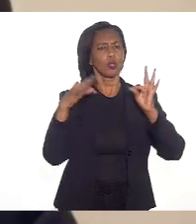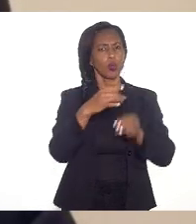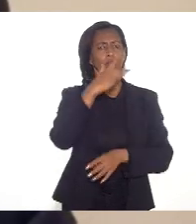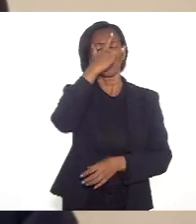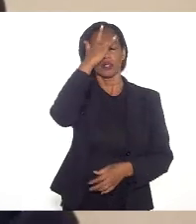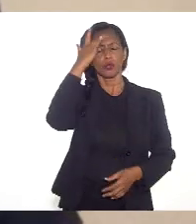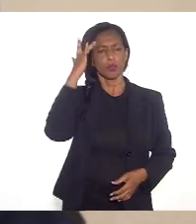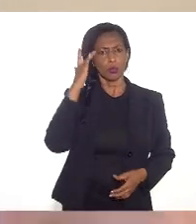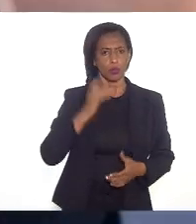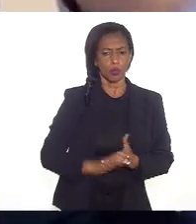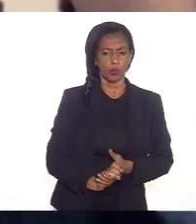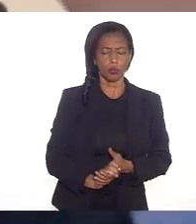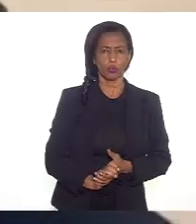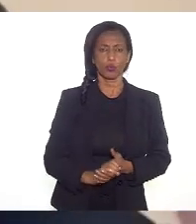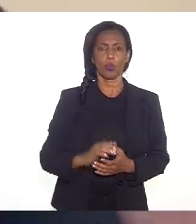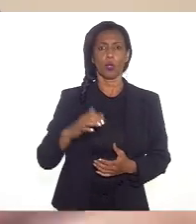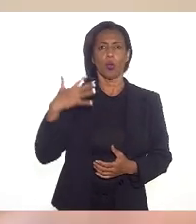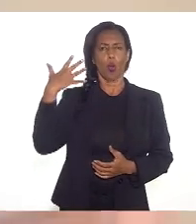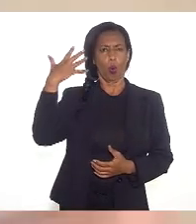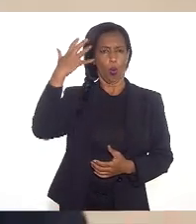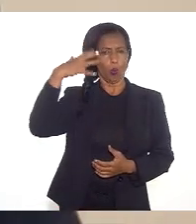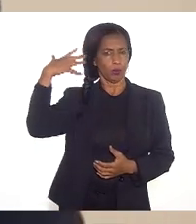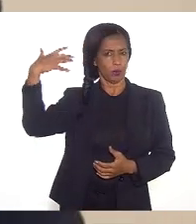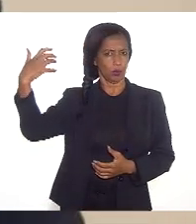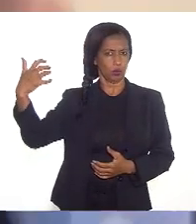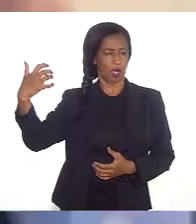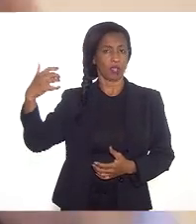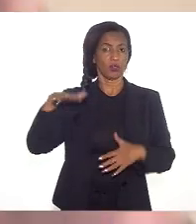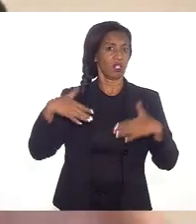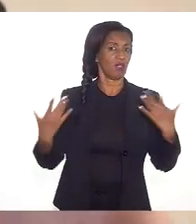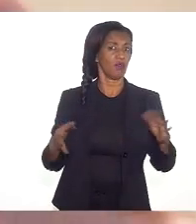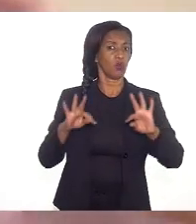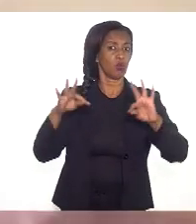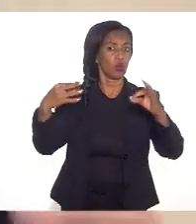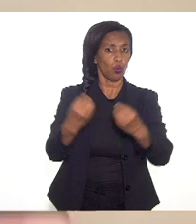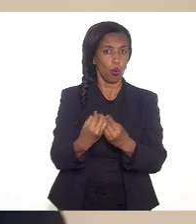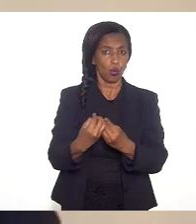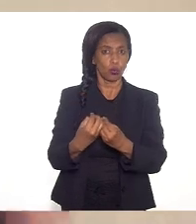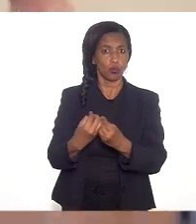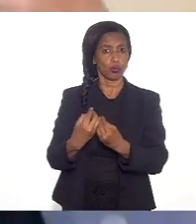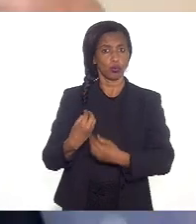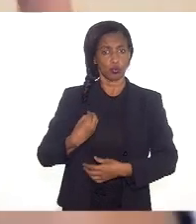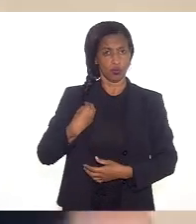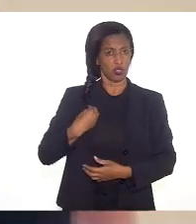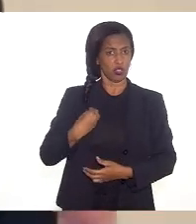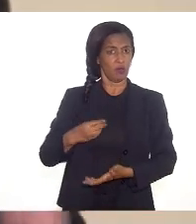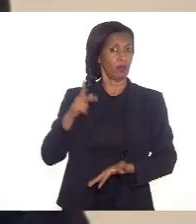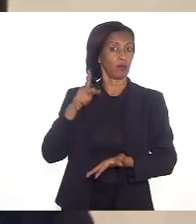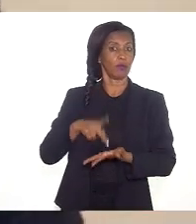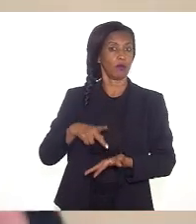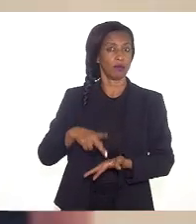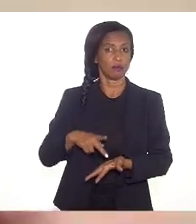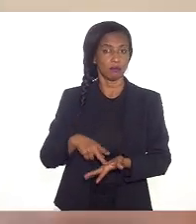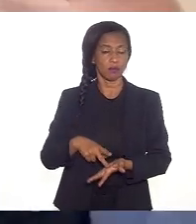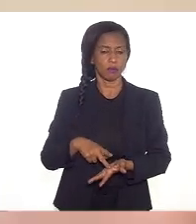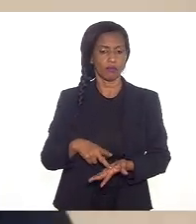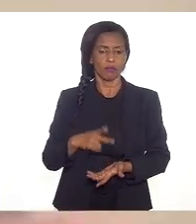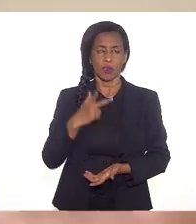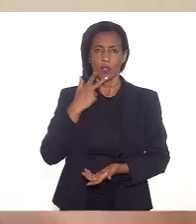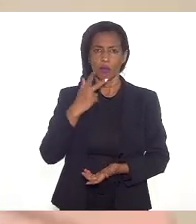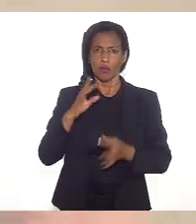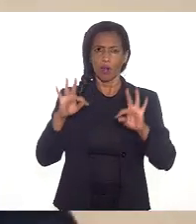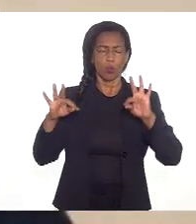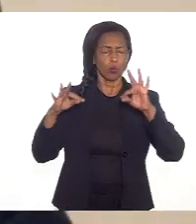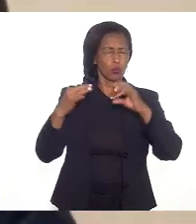pessoas, os homossexuais, enfim, os que vivem a sua realidade. Eu falo isso com toda